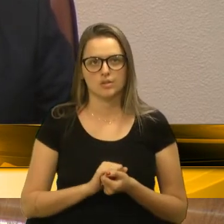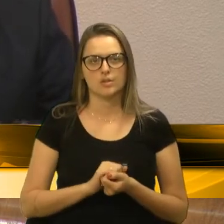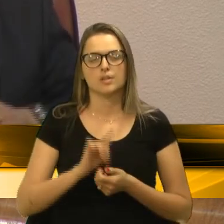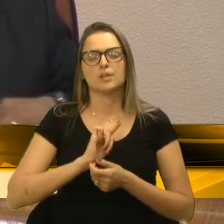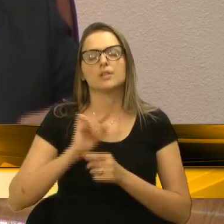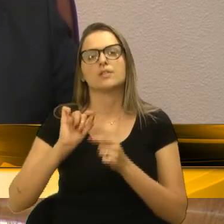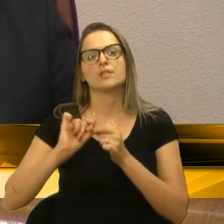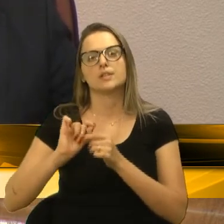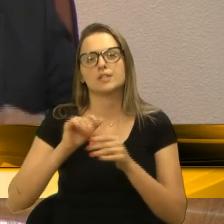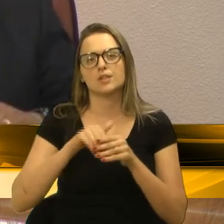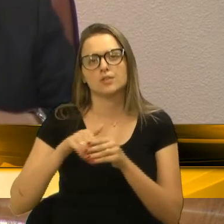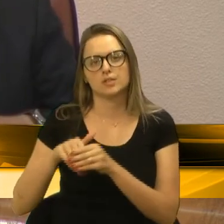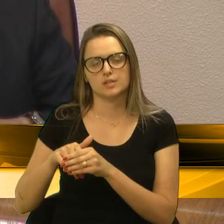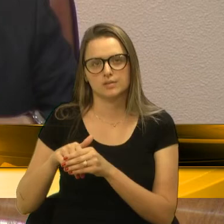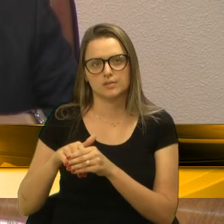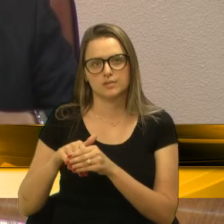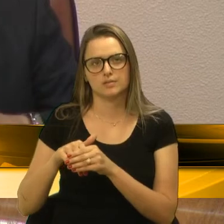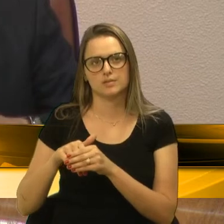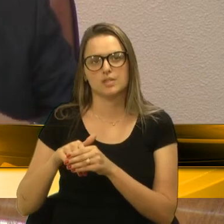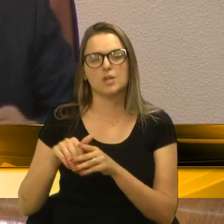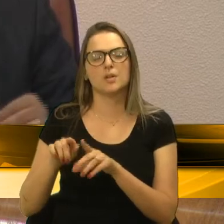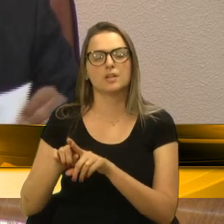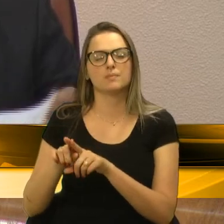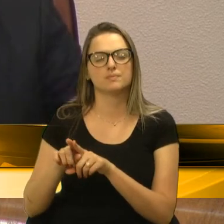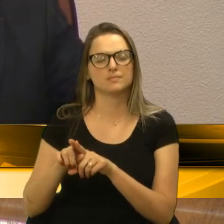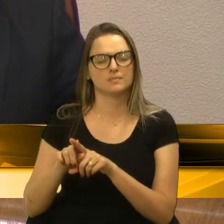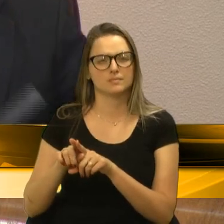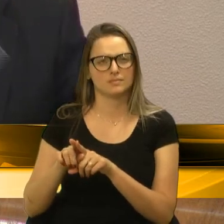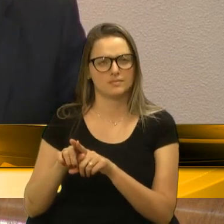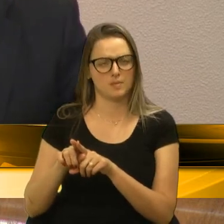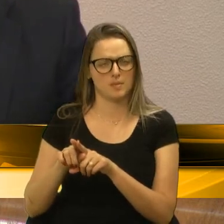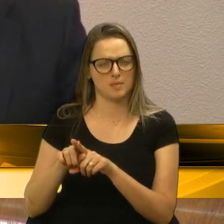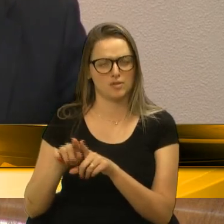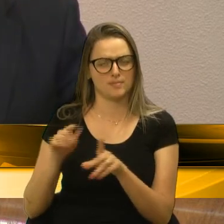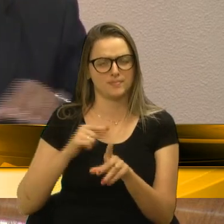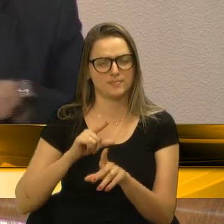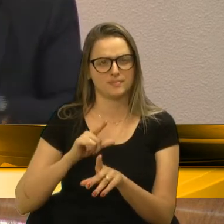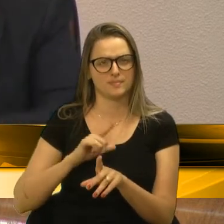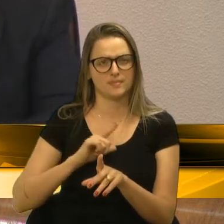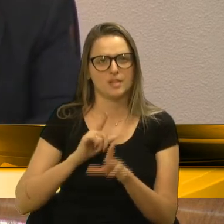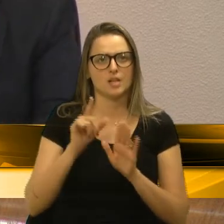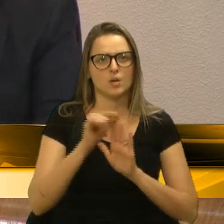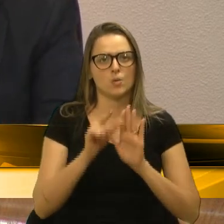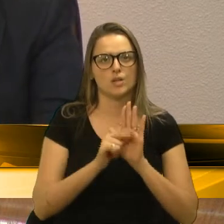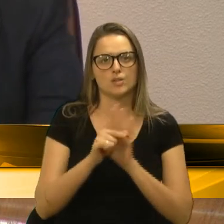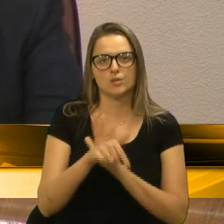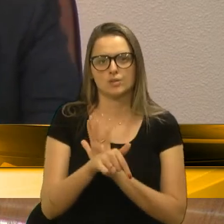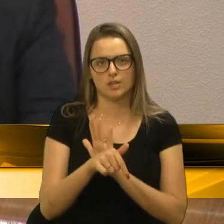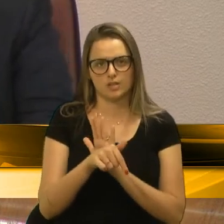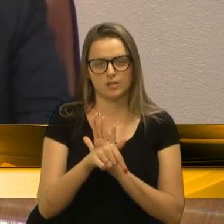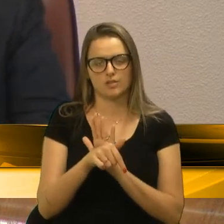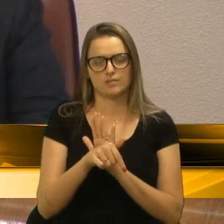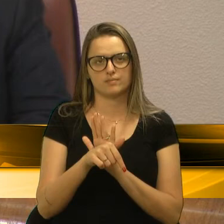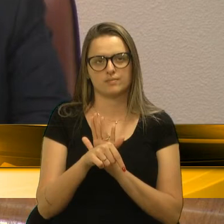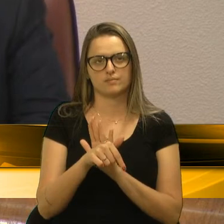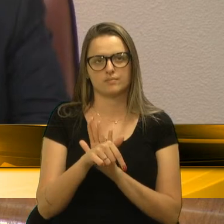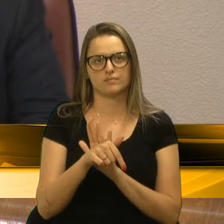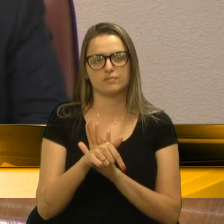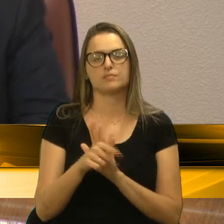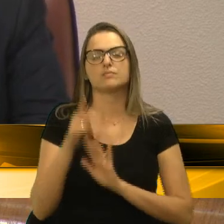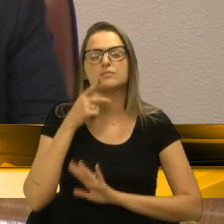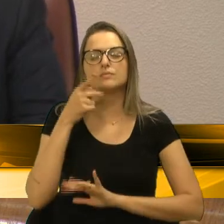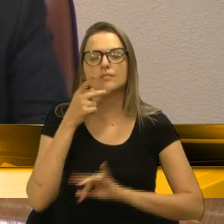elegerão, desde logo, o presidente e o relator. Artigo 7º, que